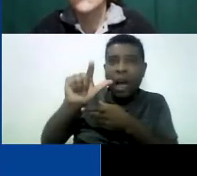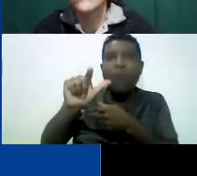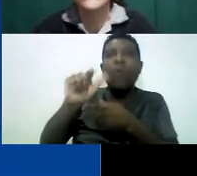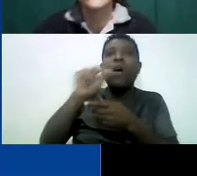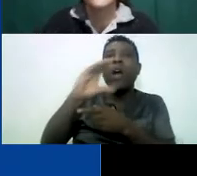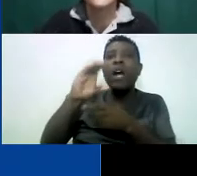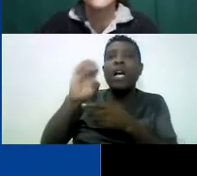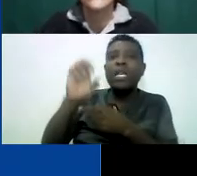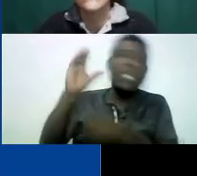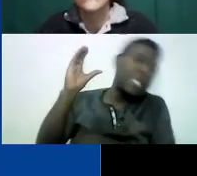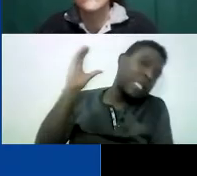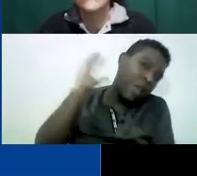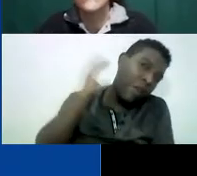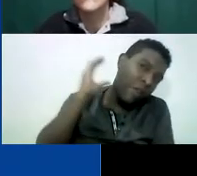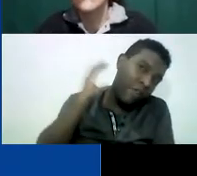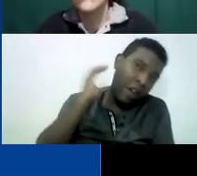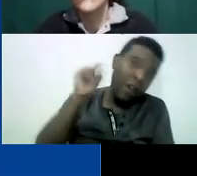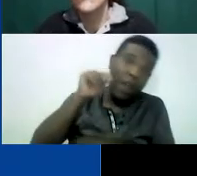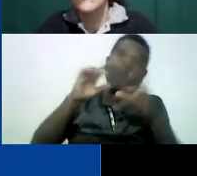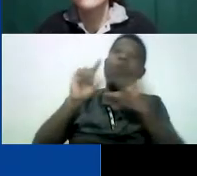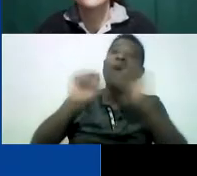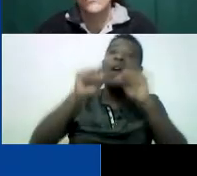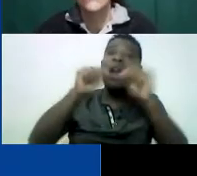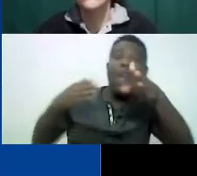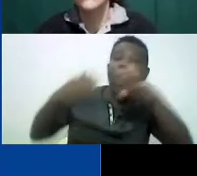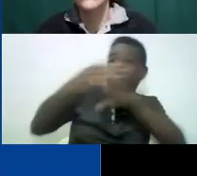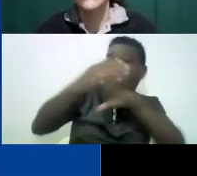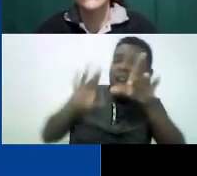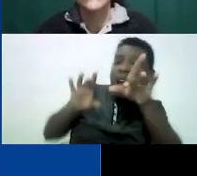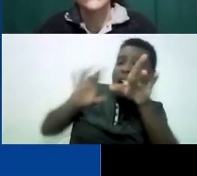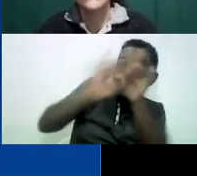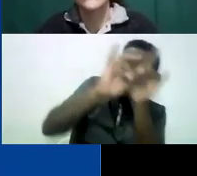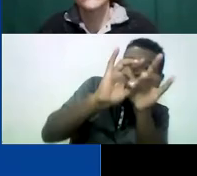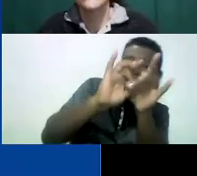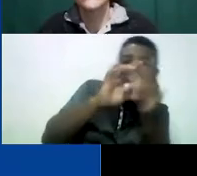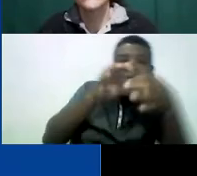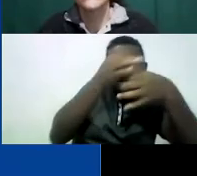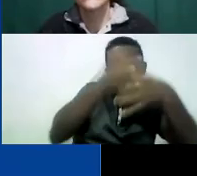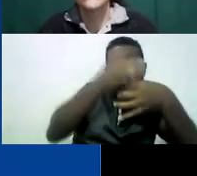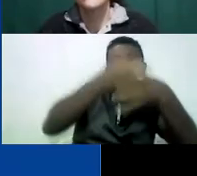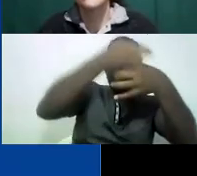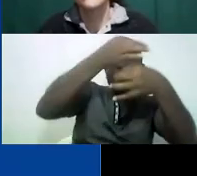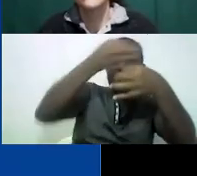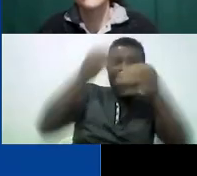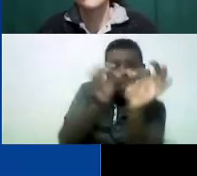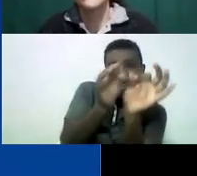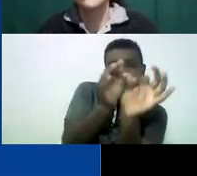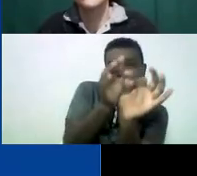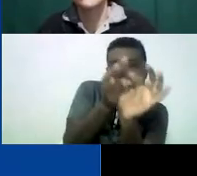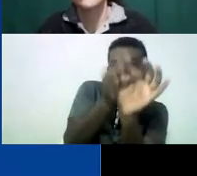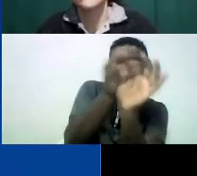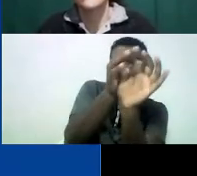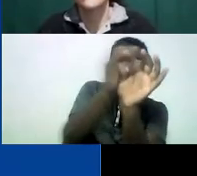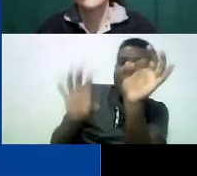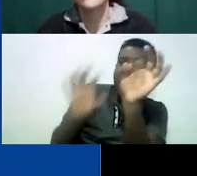nas vértebras. Então, aqui nós temos a camada não mais profunda, mas falta ainda uma camada. É